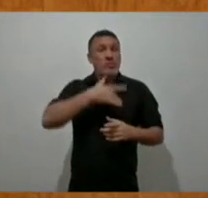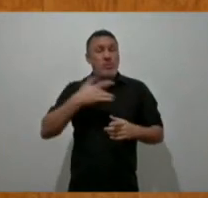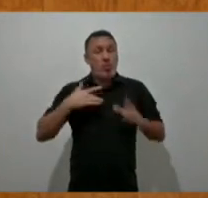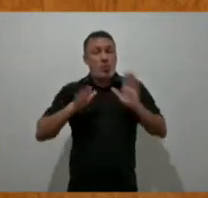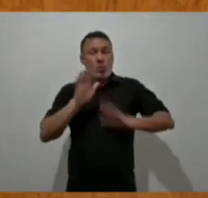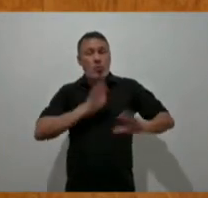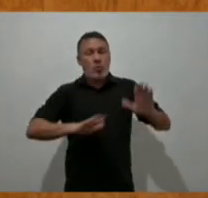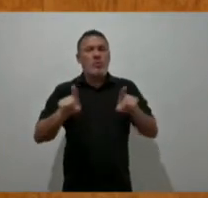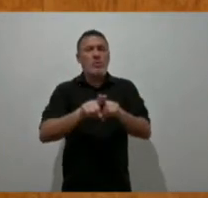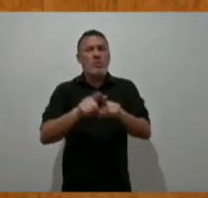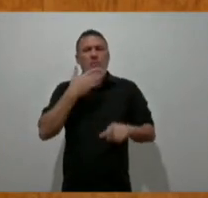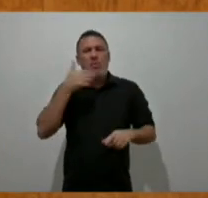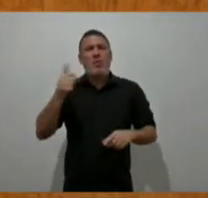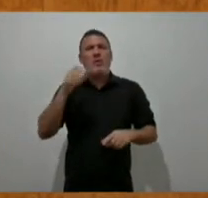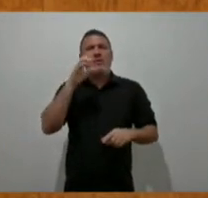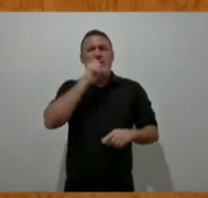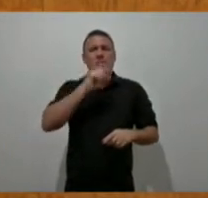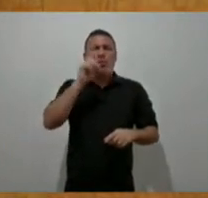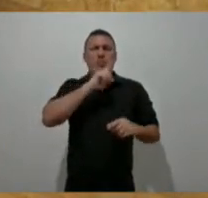Muito obrigado e um grande abraço.